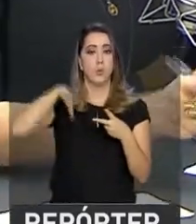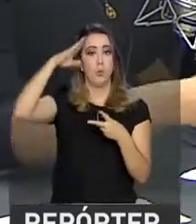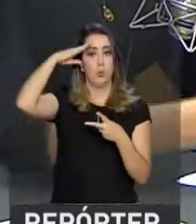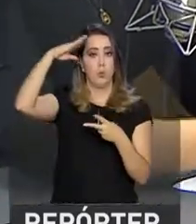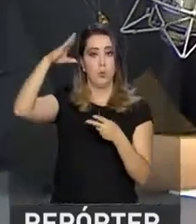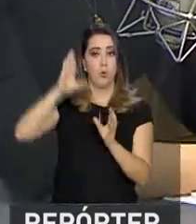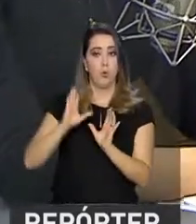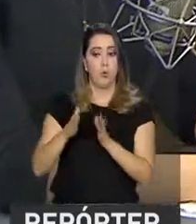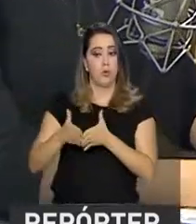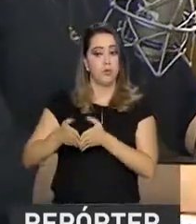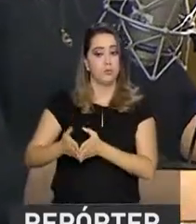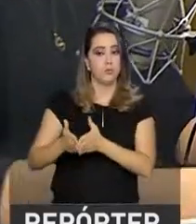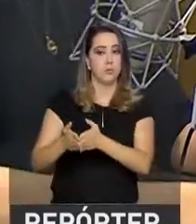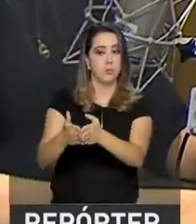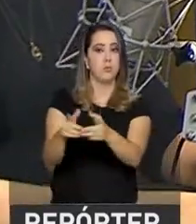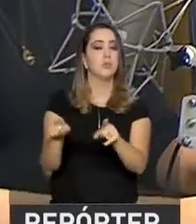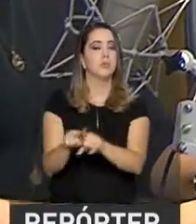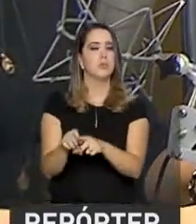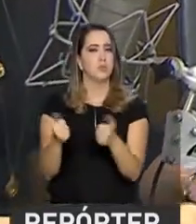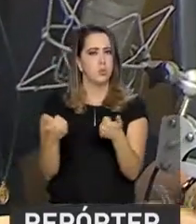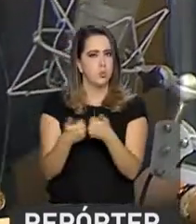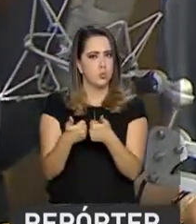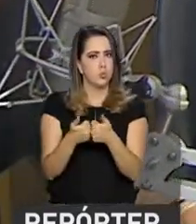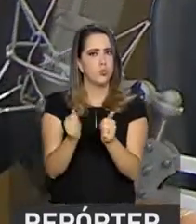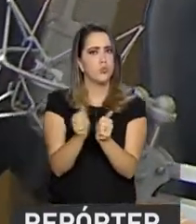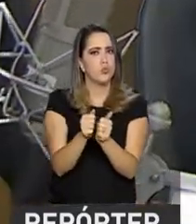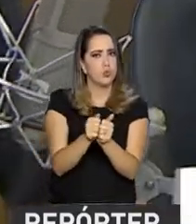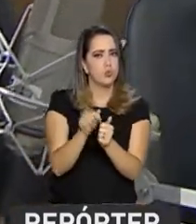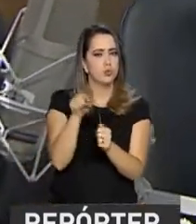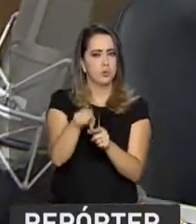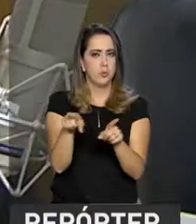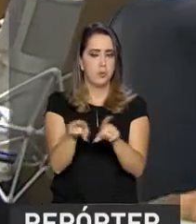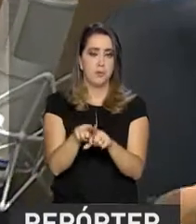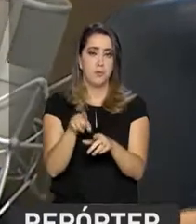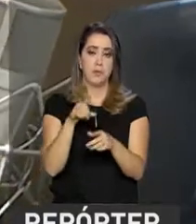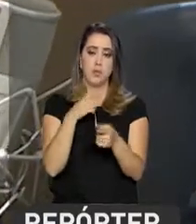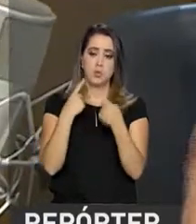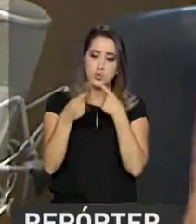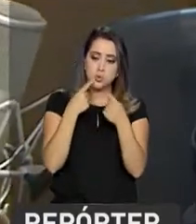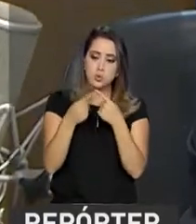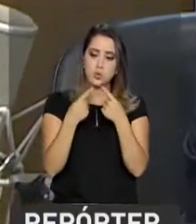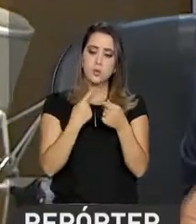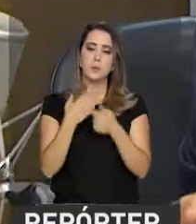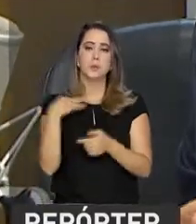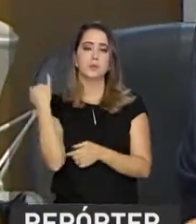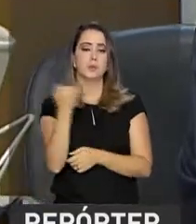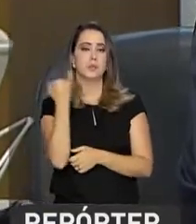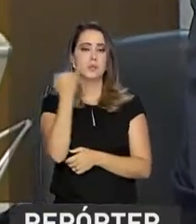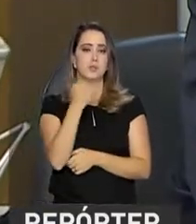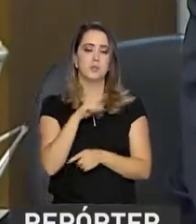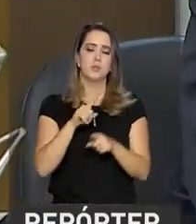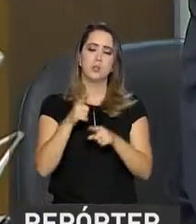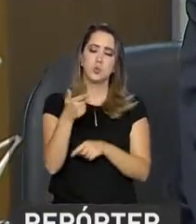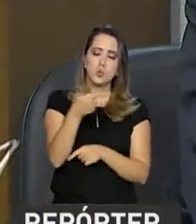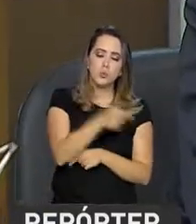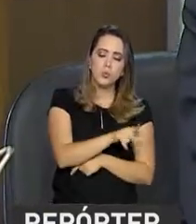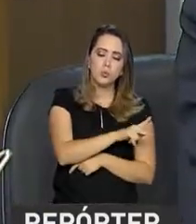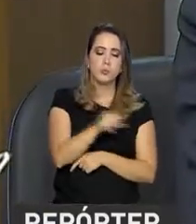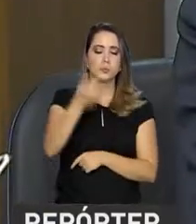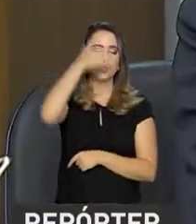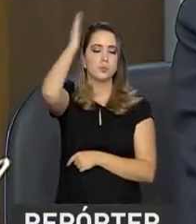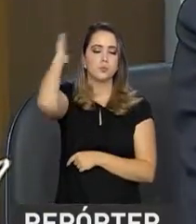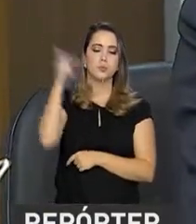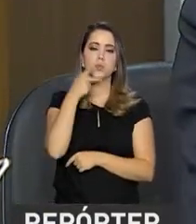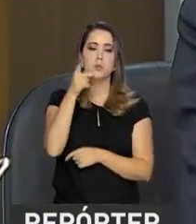estava lá então foi uma reunião muito bem discutida e mais uma vez o presidente michel temer teve a sensibilidade